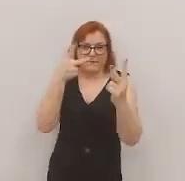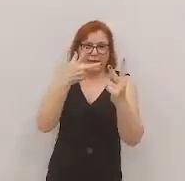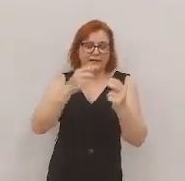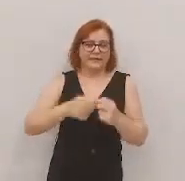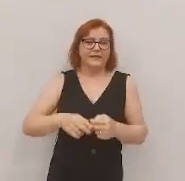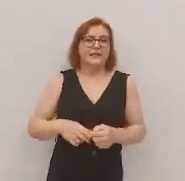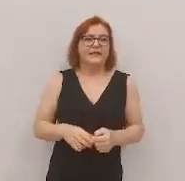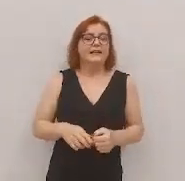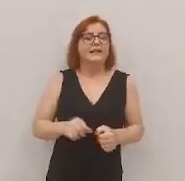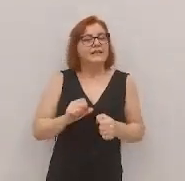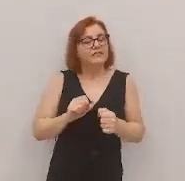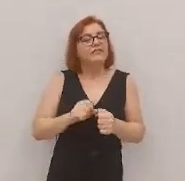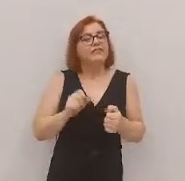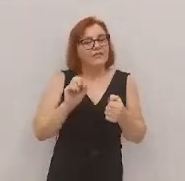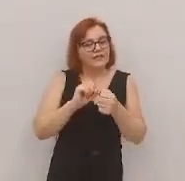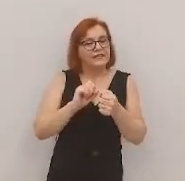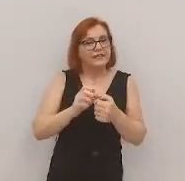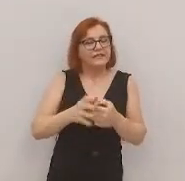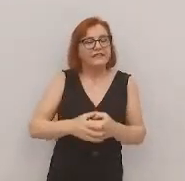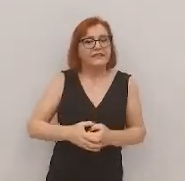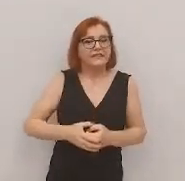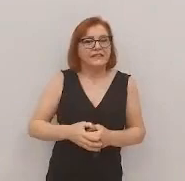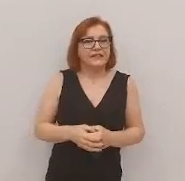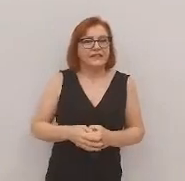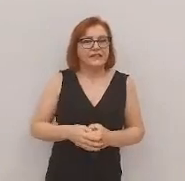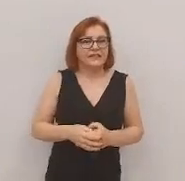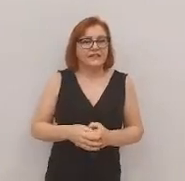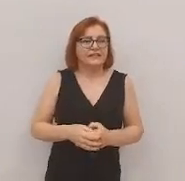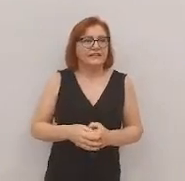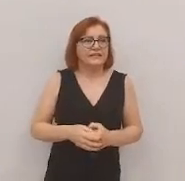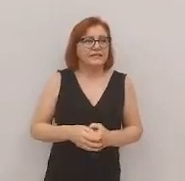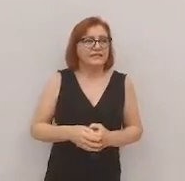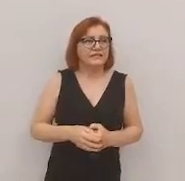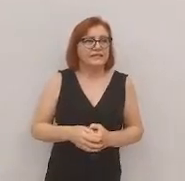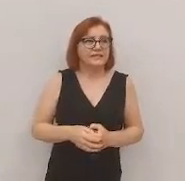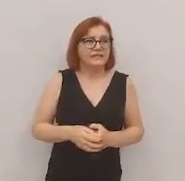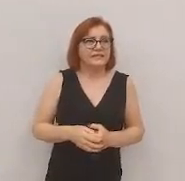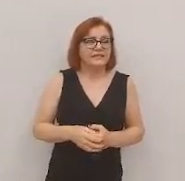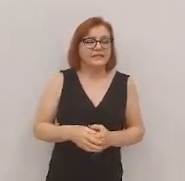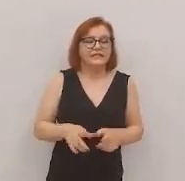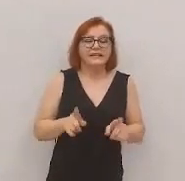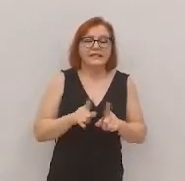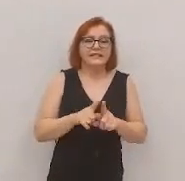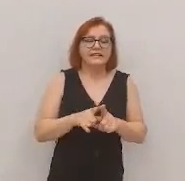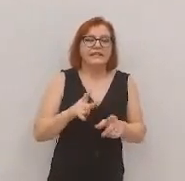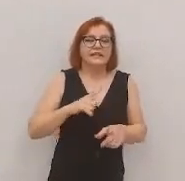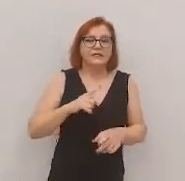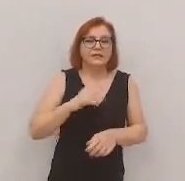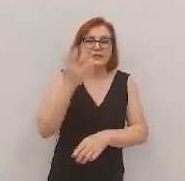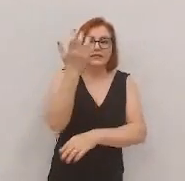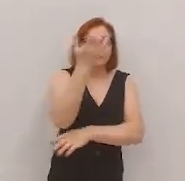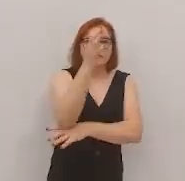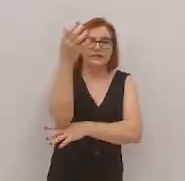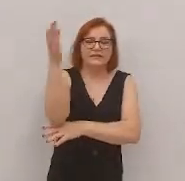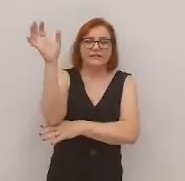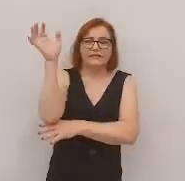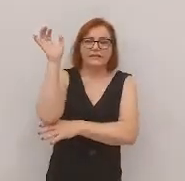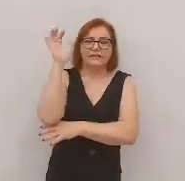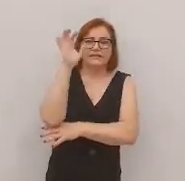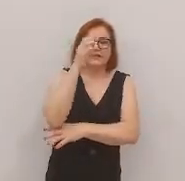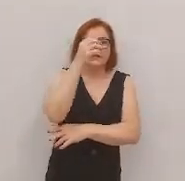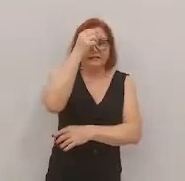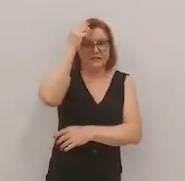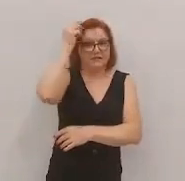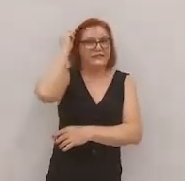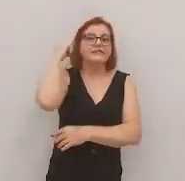um pouquinho mais para baixo, eucalipto, de acho que uns 30, o João lembra, 30, 40, 50